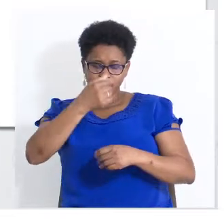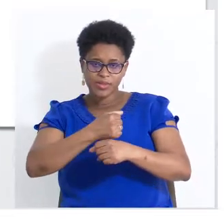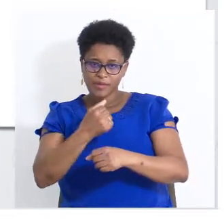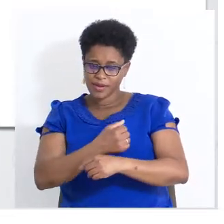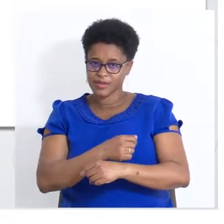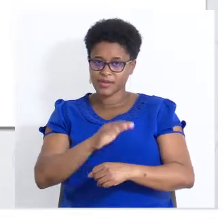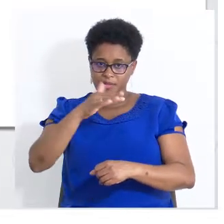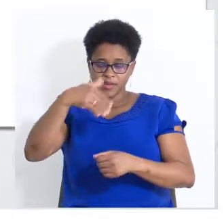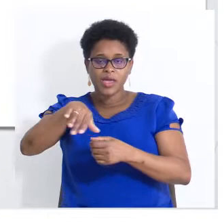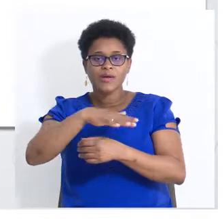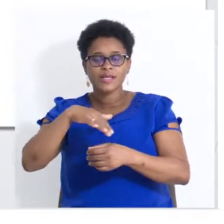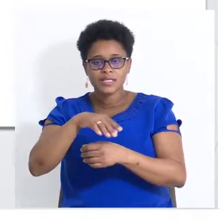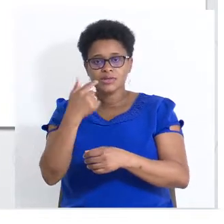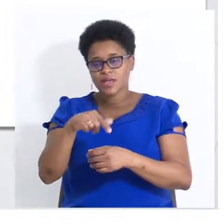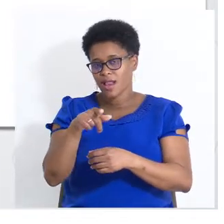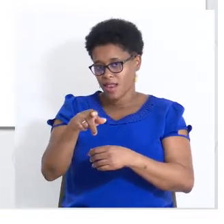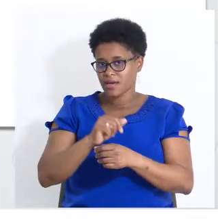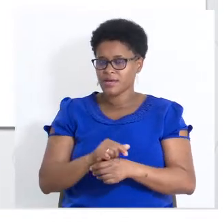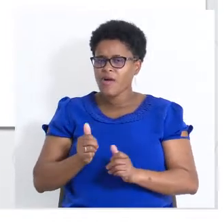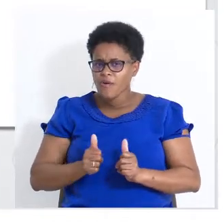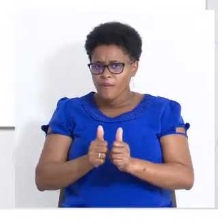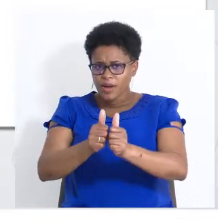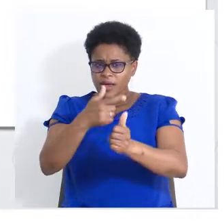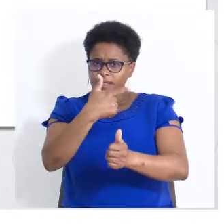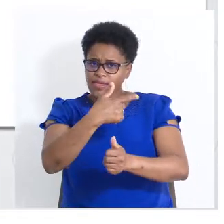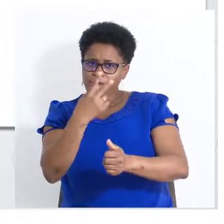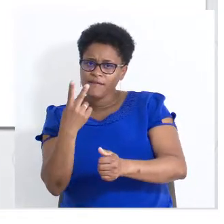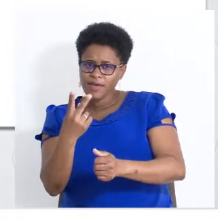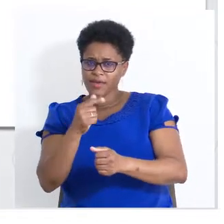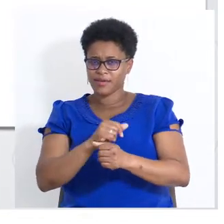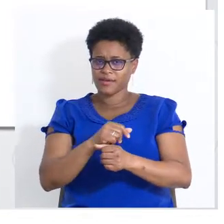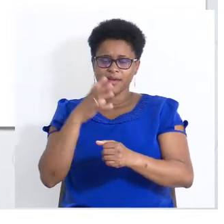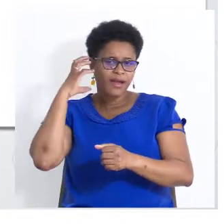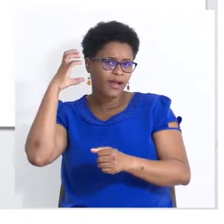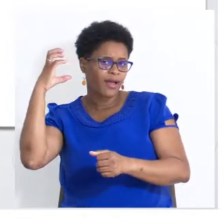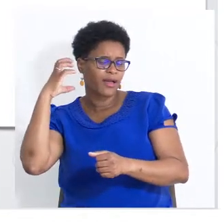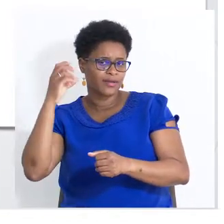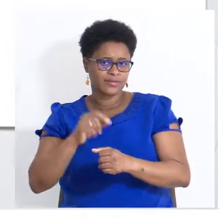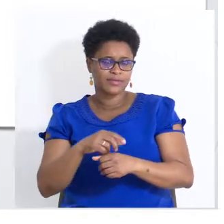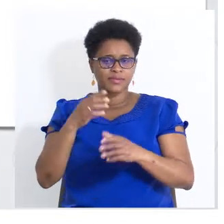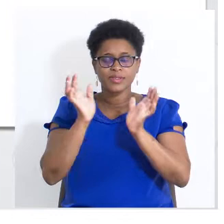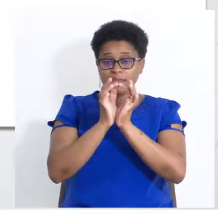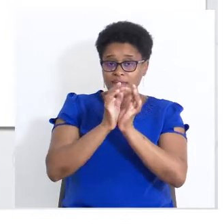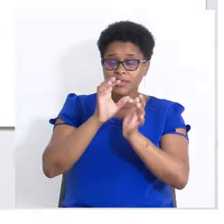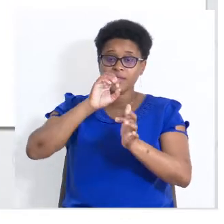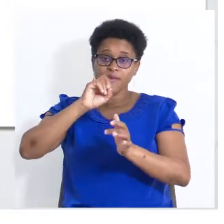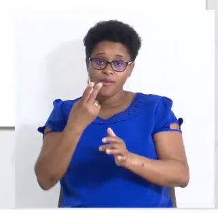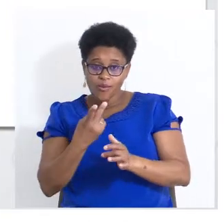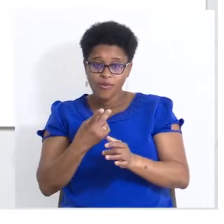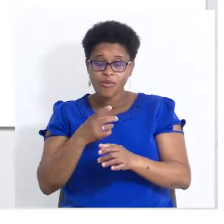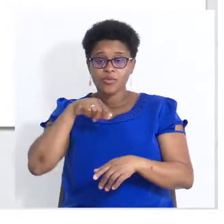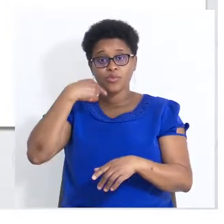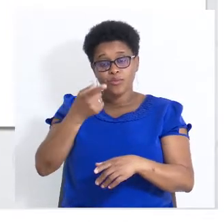O primeiro trabalho, então a primeira ação, está lá. Acompanha na TV, rádio, net